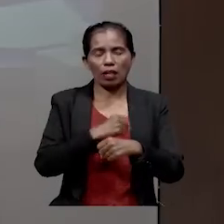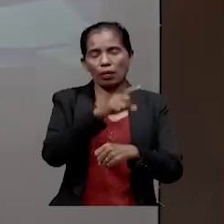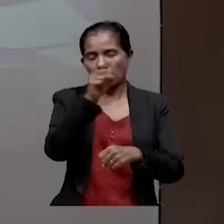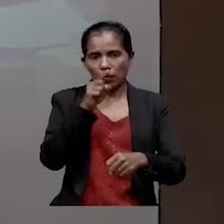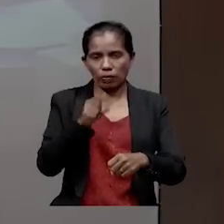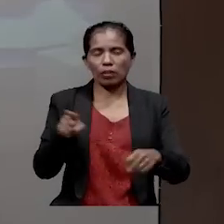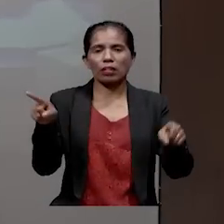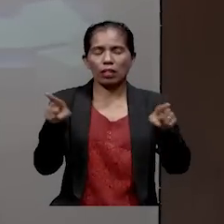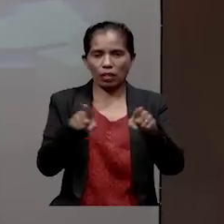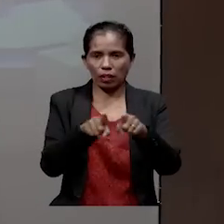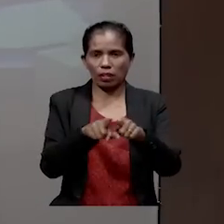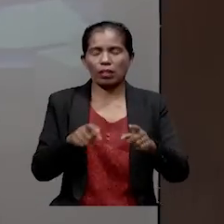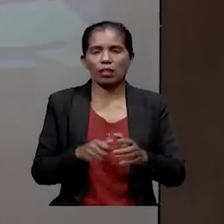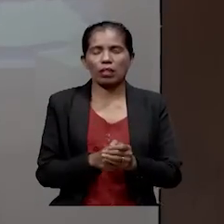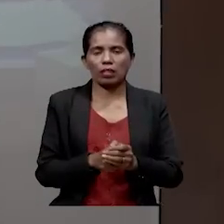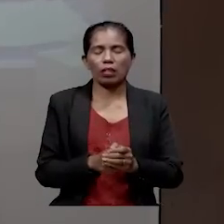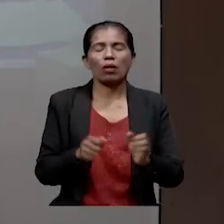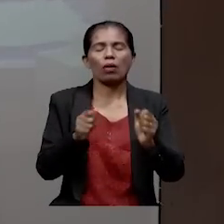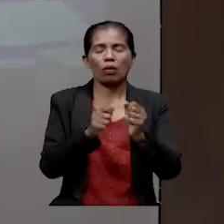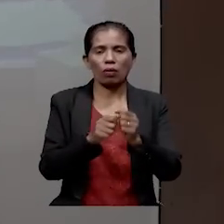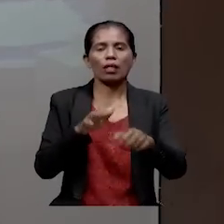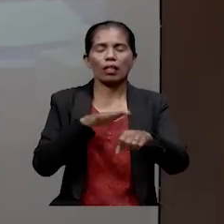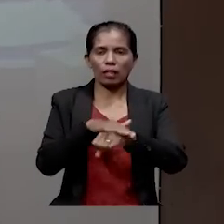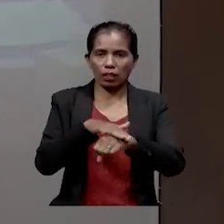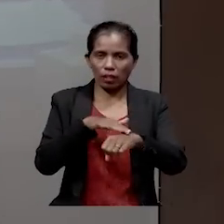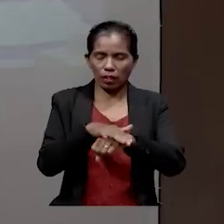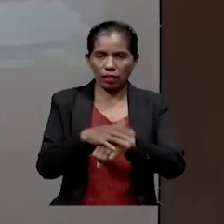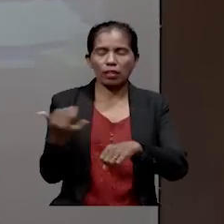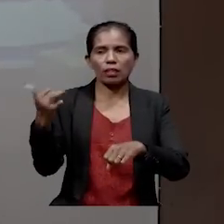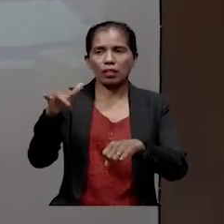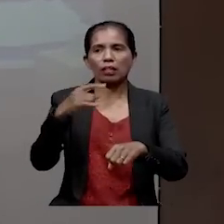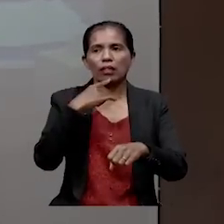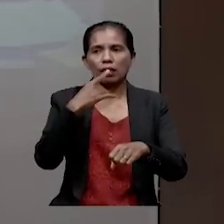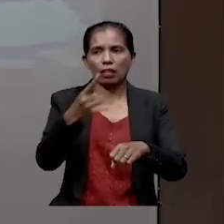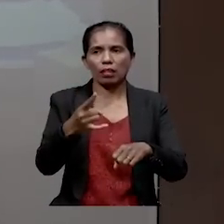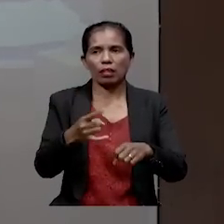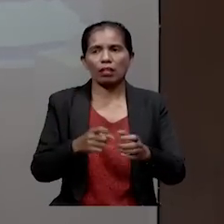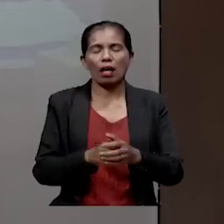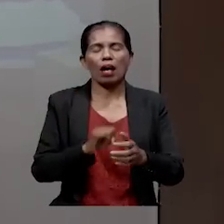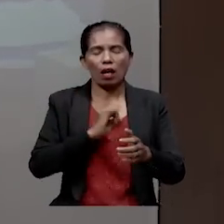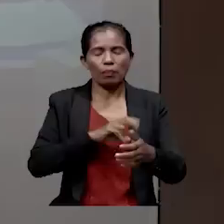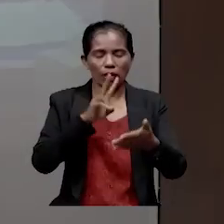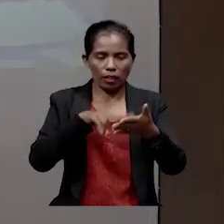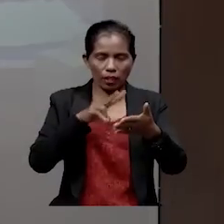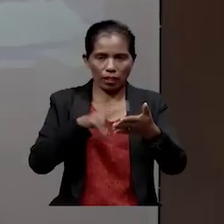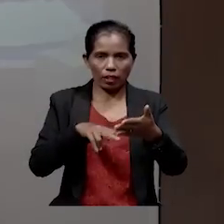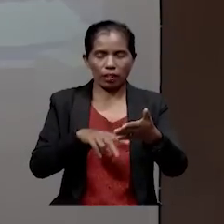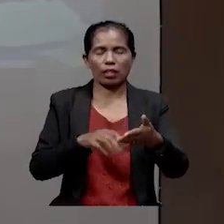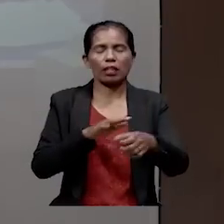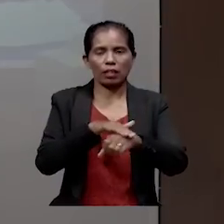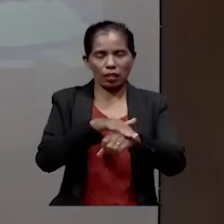Hanesson. O inglês, será até tenone, ao belé, o ituan, o inglês fraco de